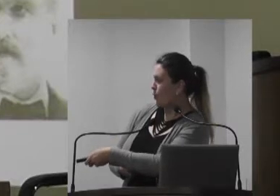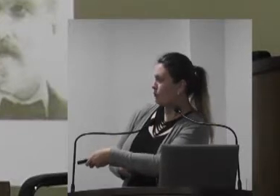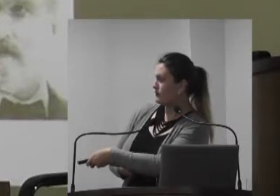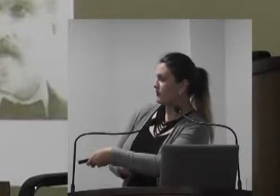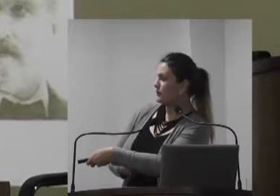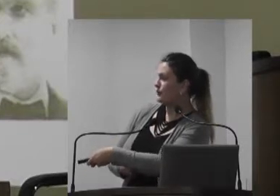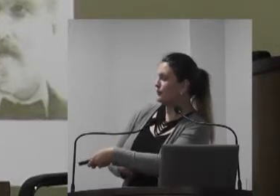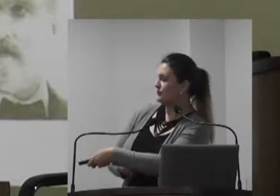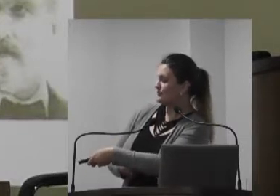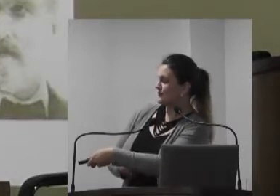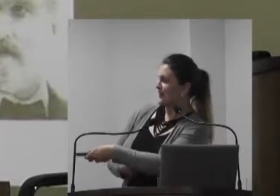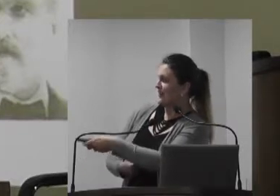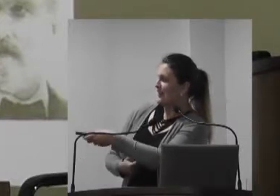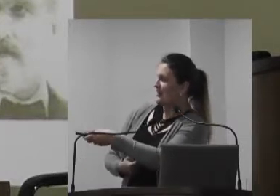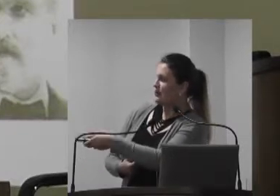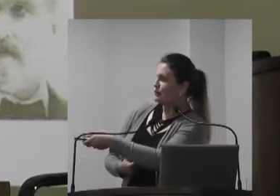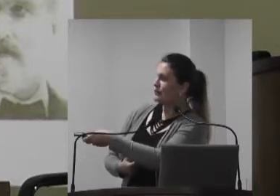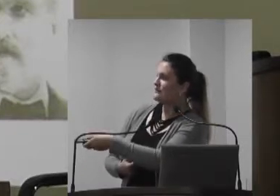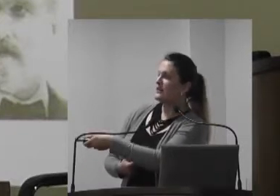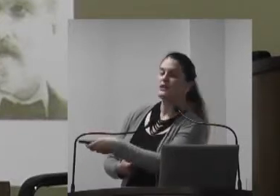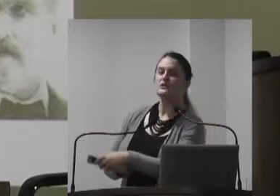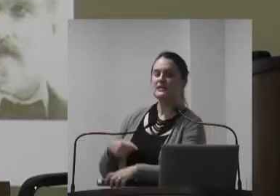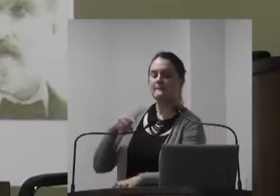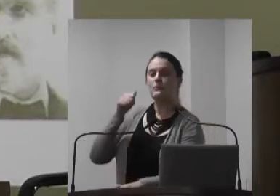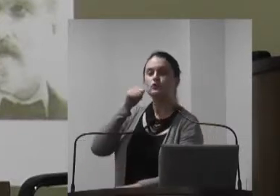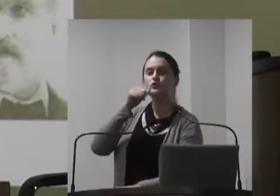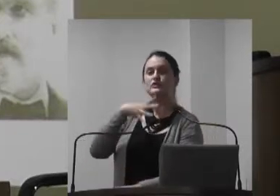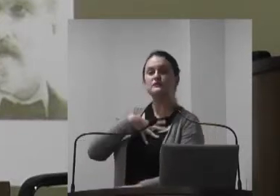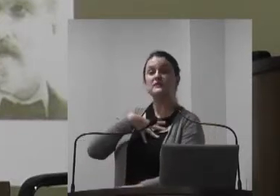o Conde Du, e um dos